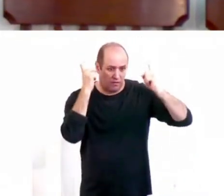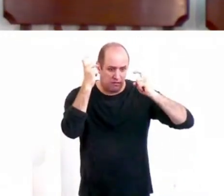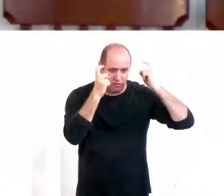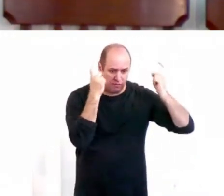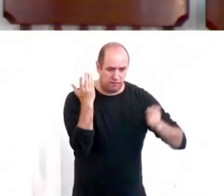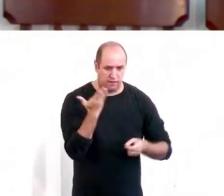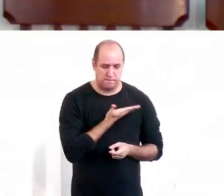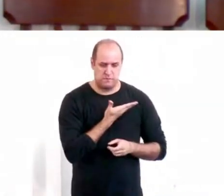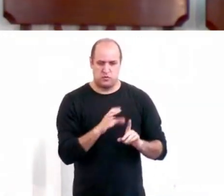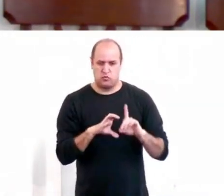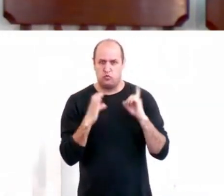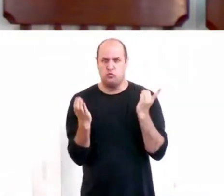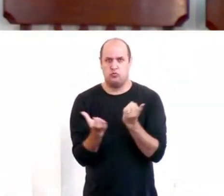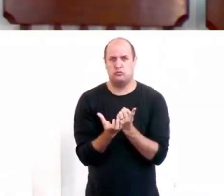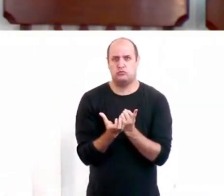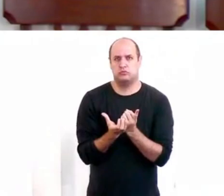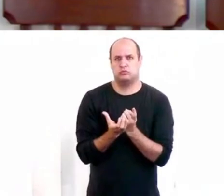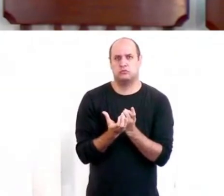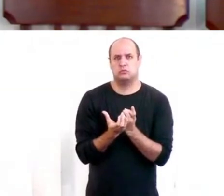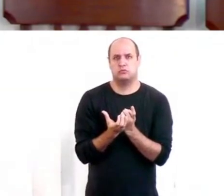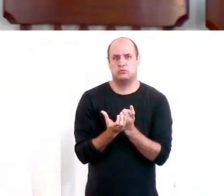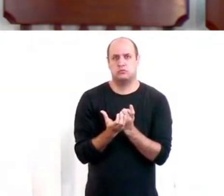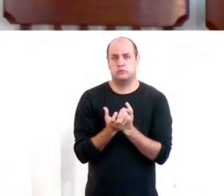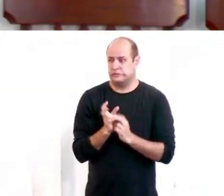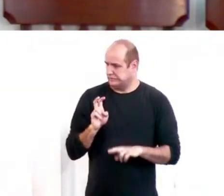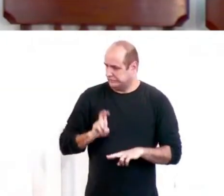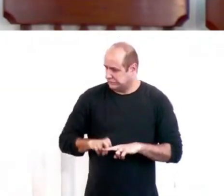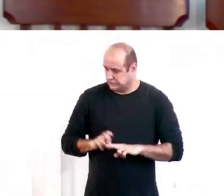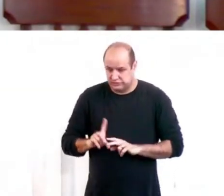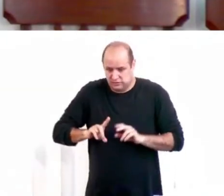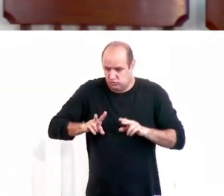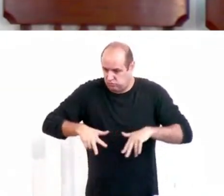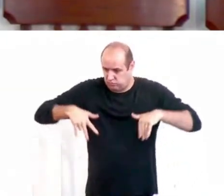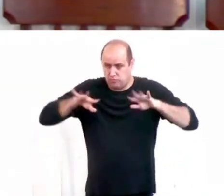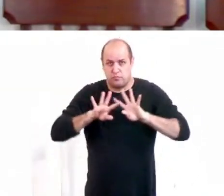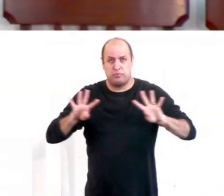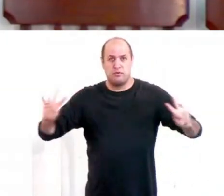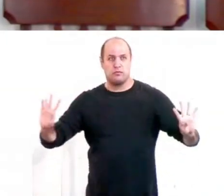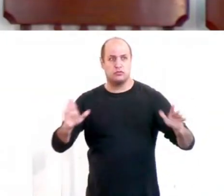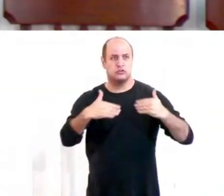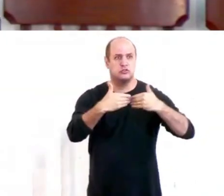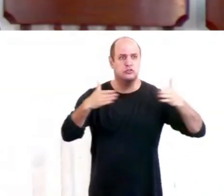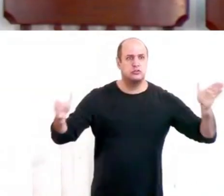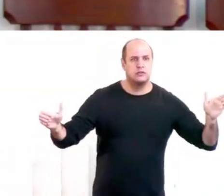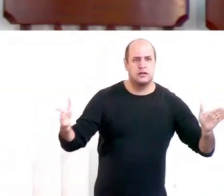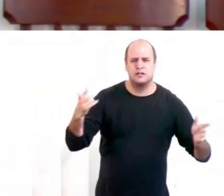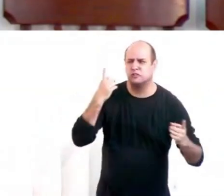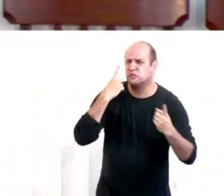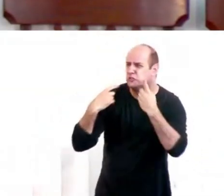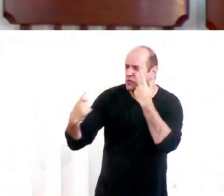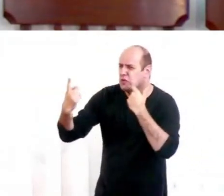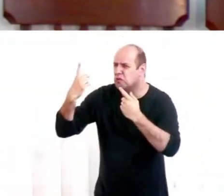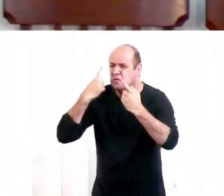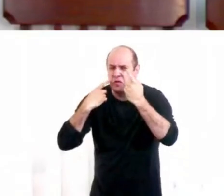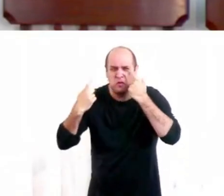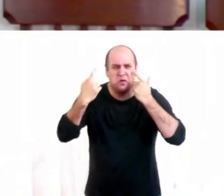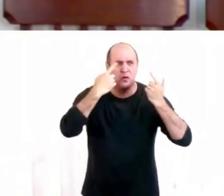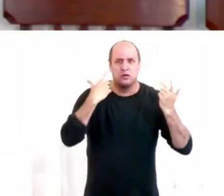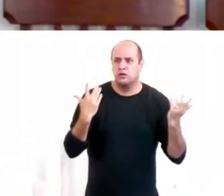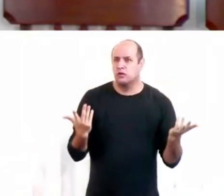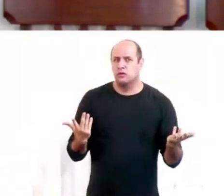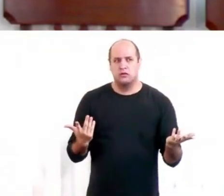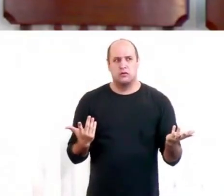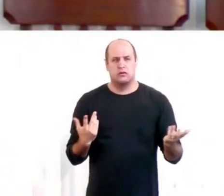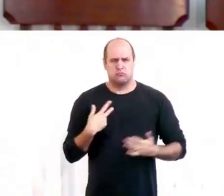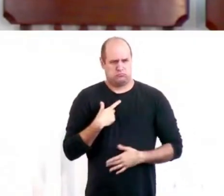culto. E eles não ficaram sentados, eles se levantaram e foram para as janelas e começavam a chorar. E eu cheguei para